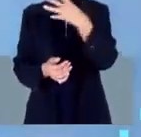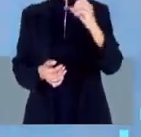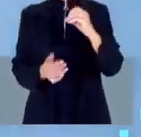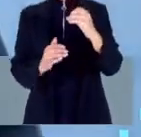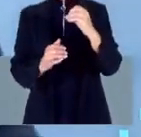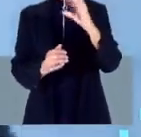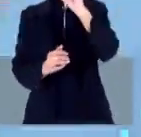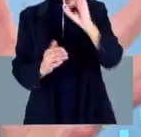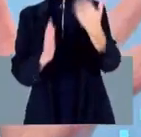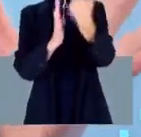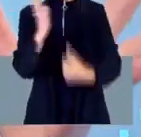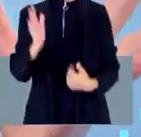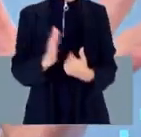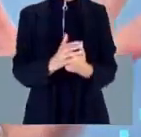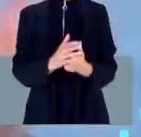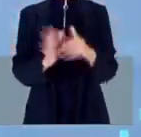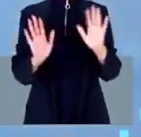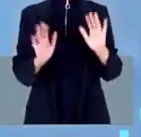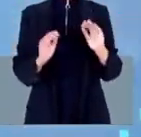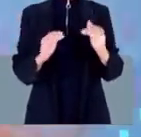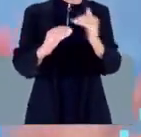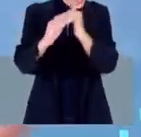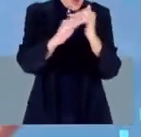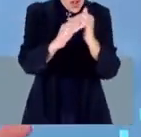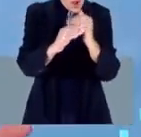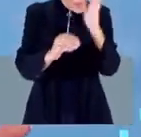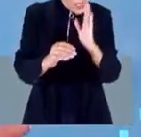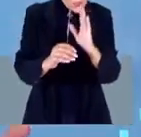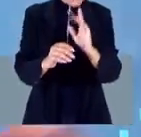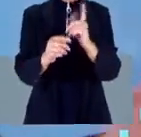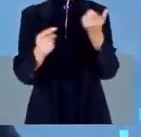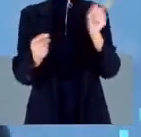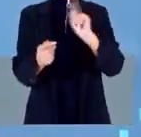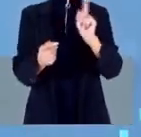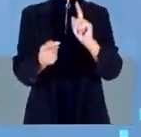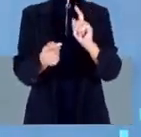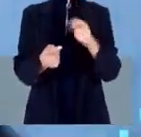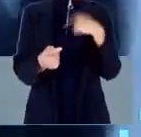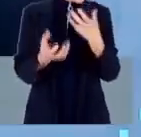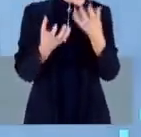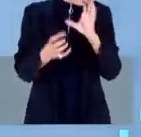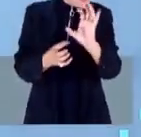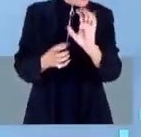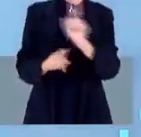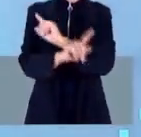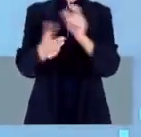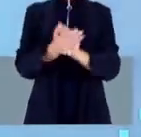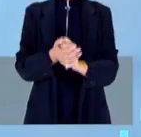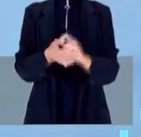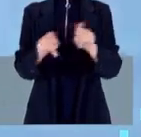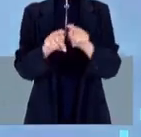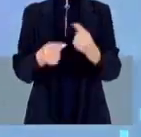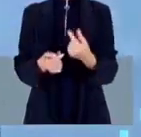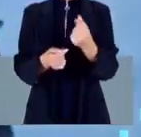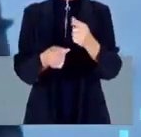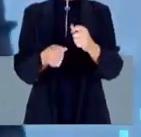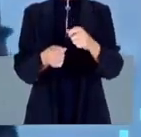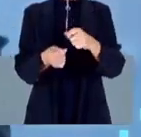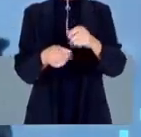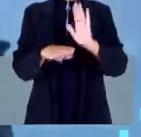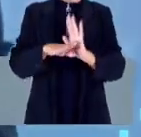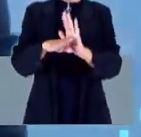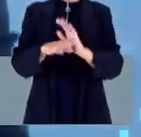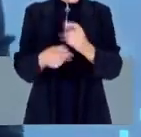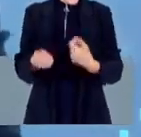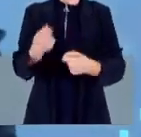40%. e se não é um Brasil igual esse não é o Brasil que nós queremos além de tudo é dinheiro que é injetado na economia porque o que que